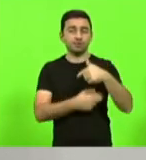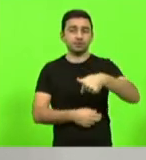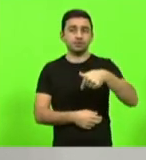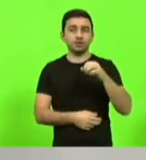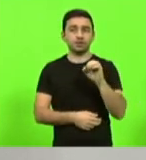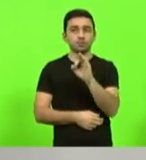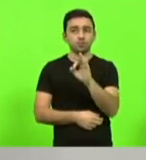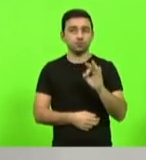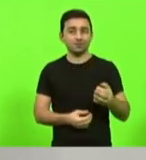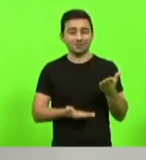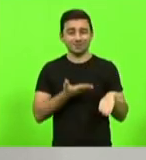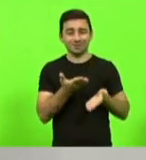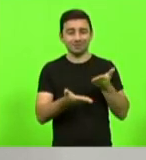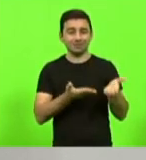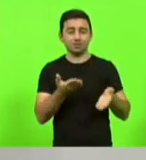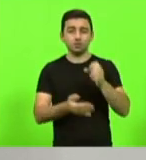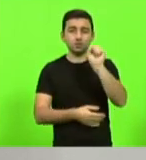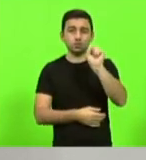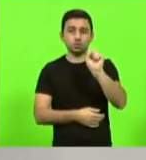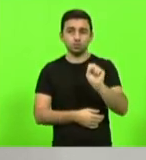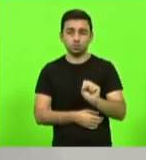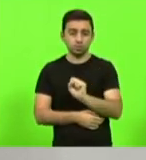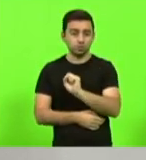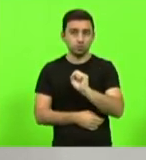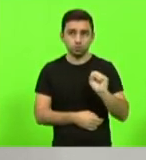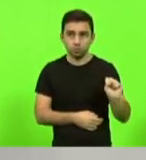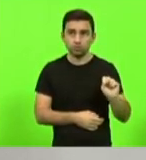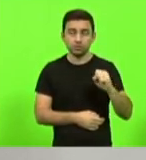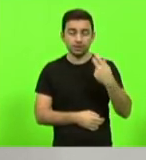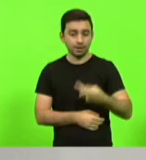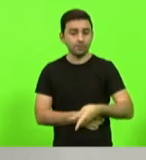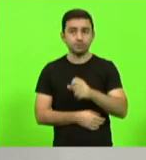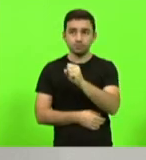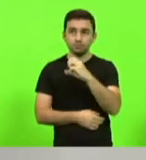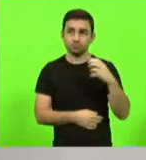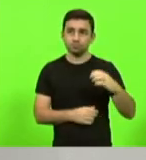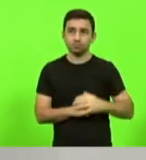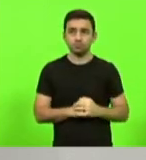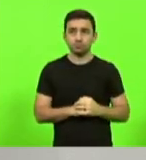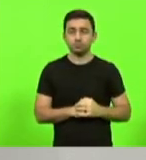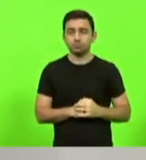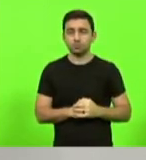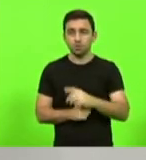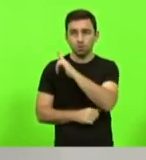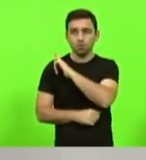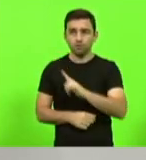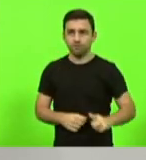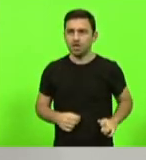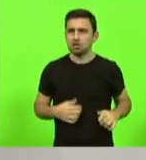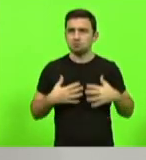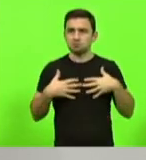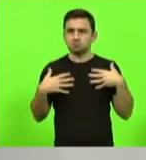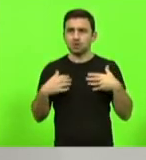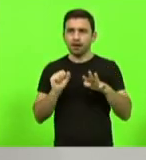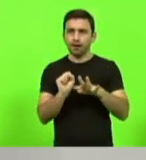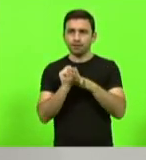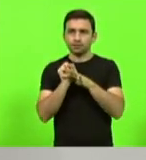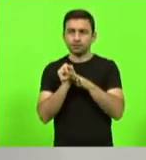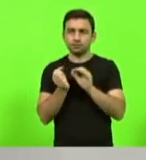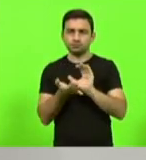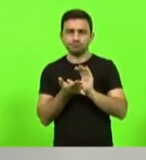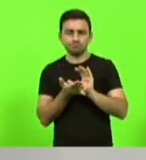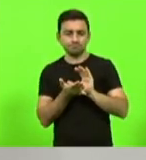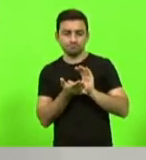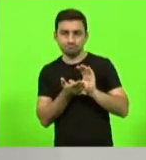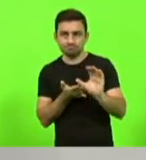dos atendimentos SUS no estado de Santa Catarina. O governo tem honrado com a garantia do repasse de